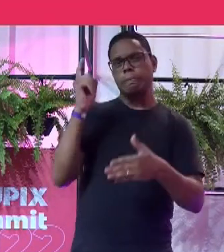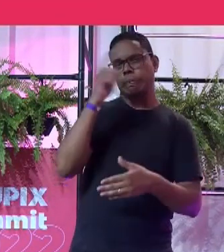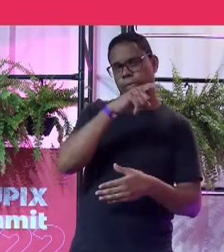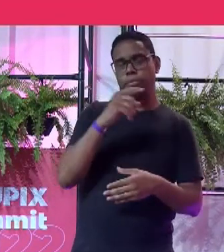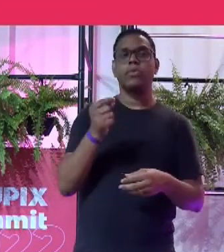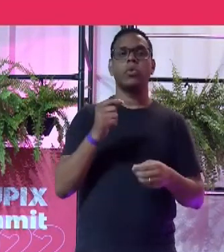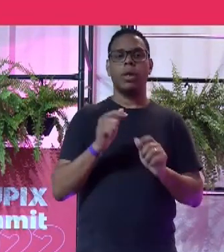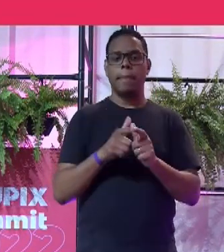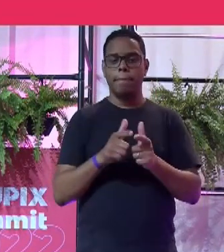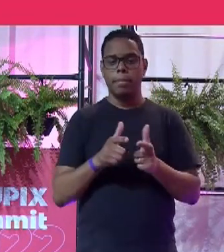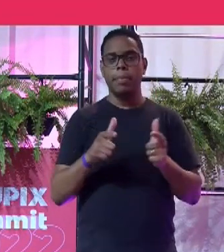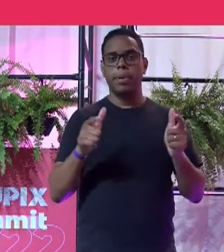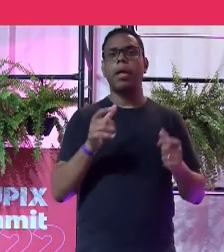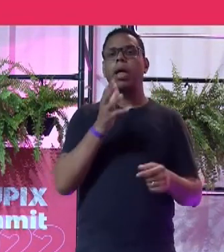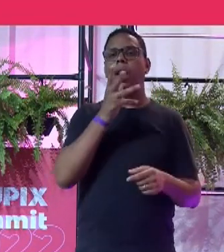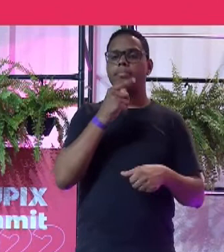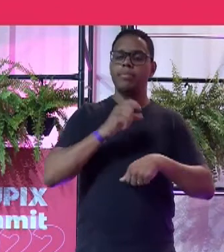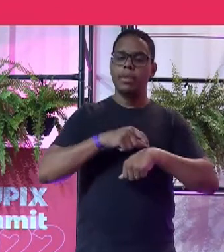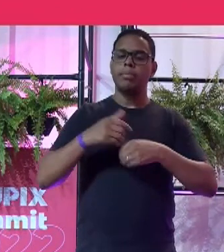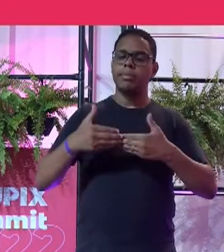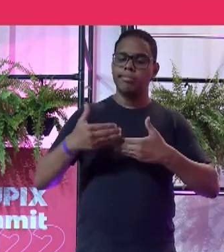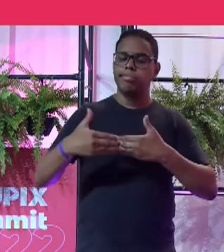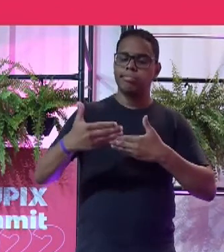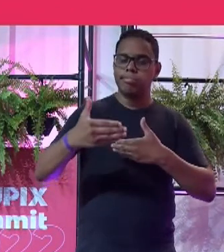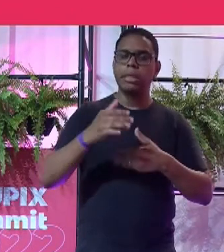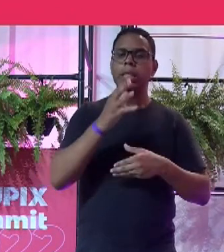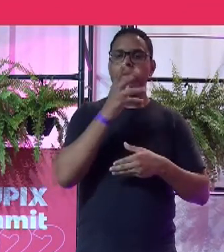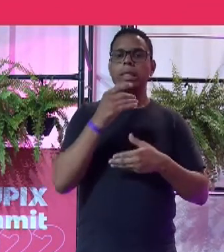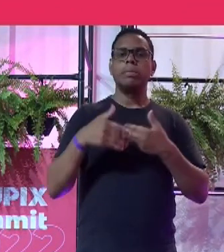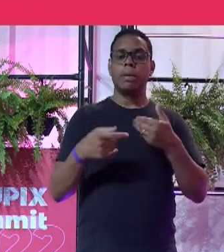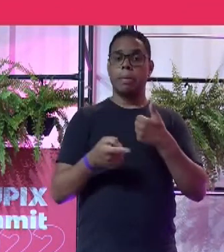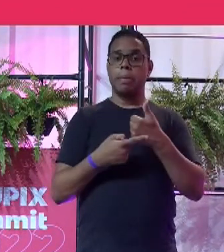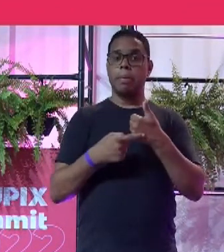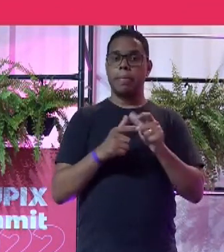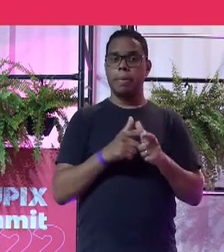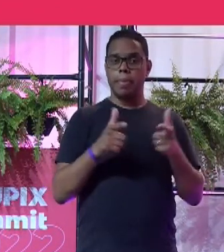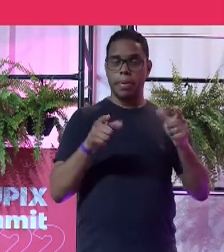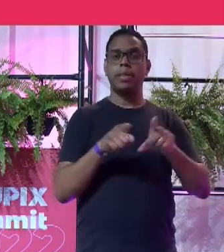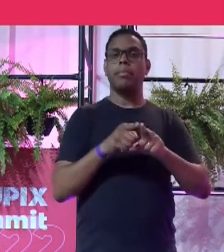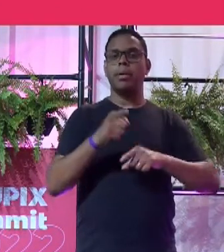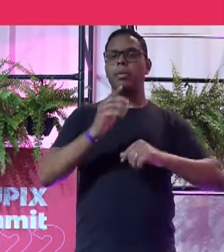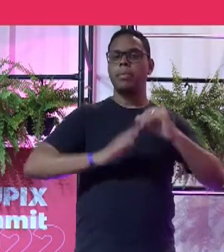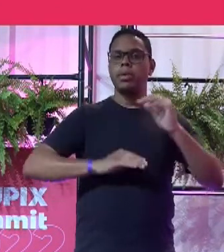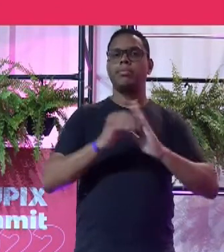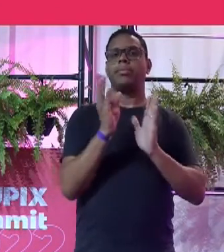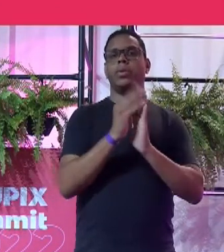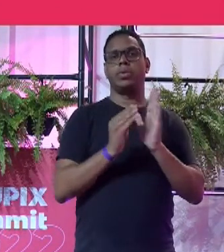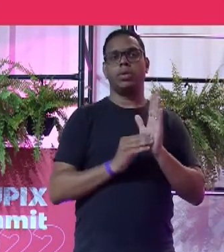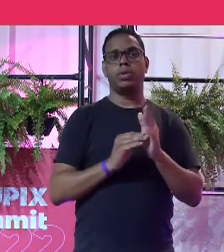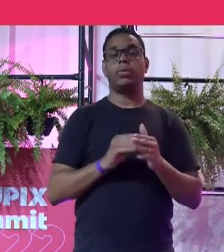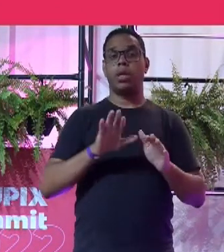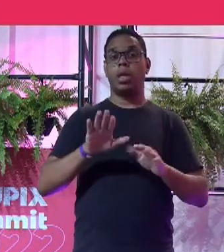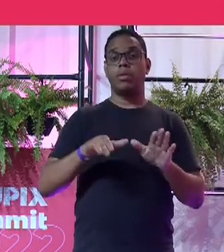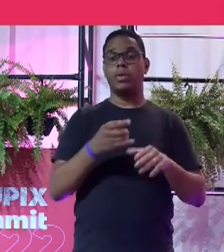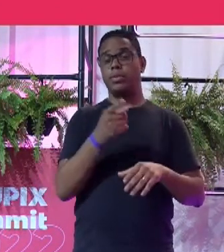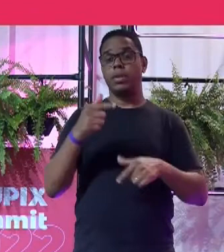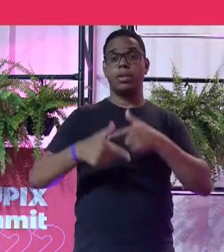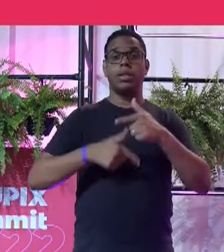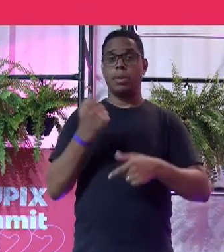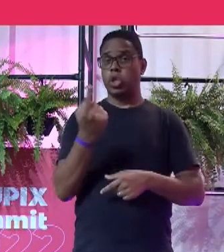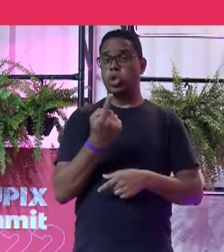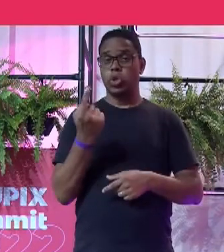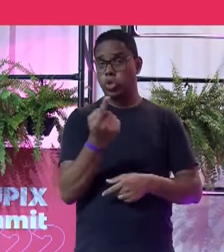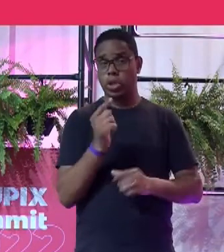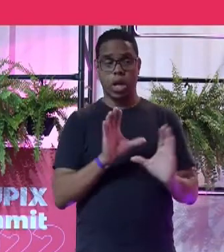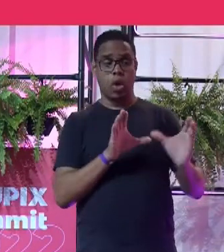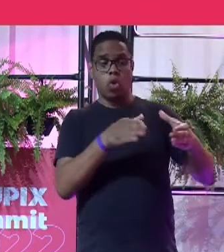o crescimento ele leva tempo, tanto para ter seguidores, quanto para você conseguir produzir um conteúdo. Muitos de vocês trabalham sozinhos, não